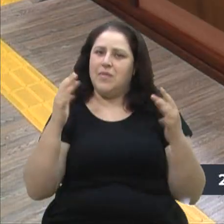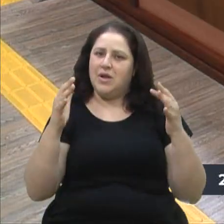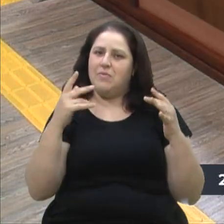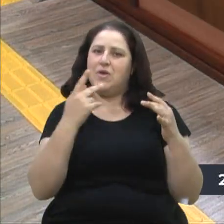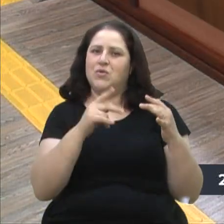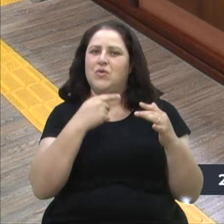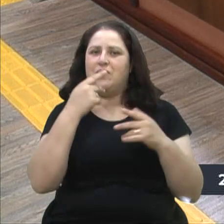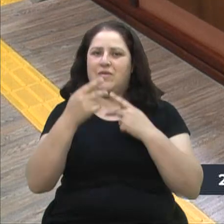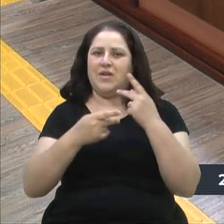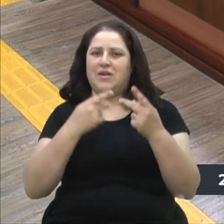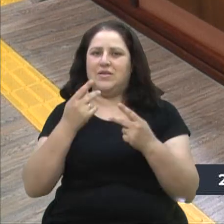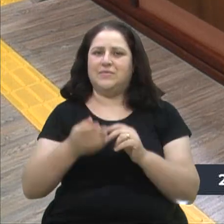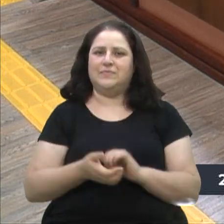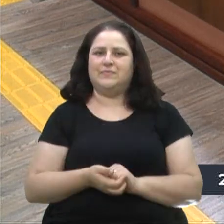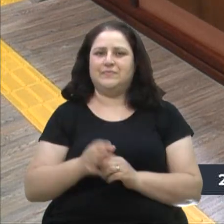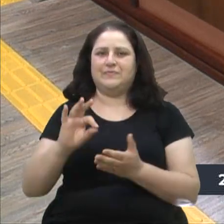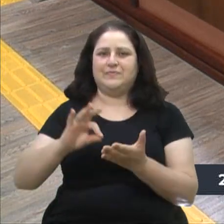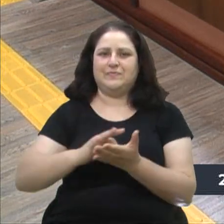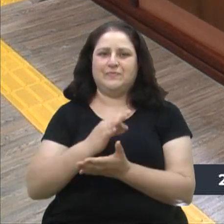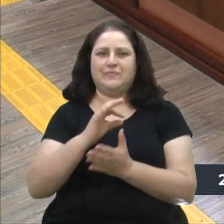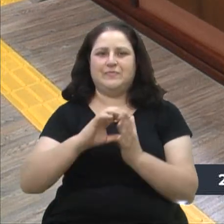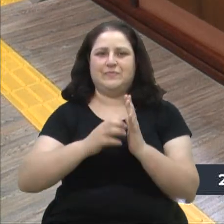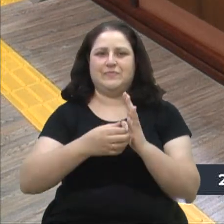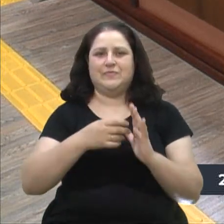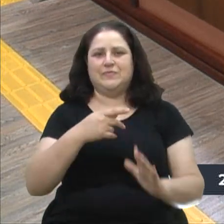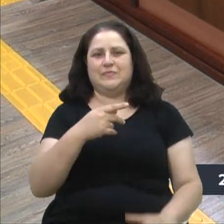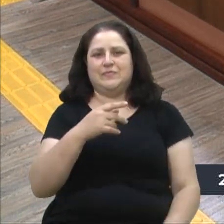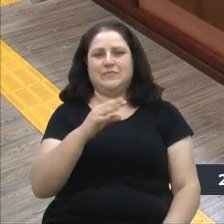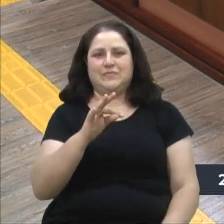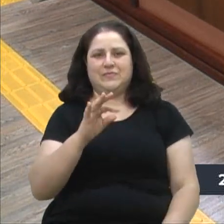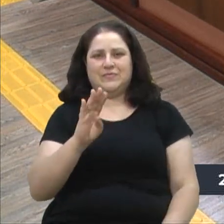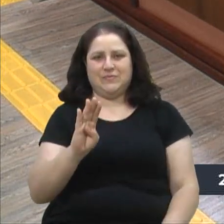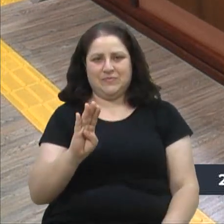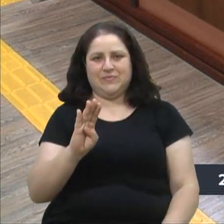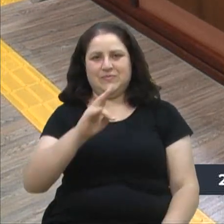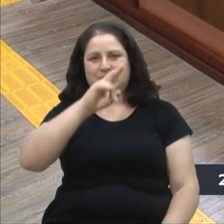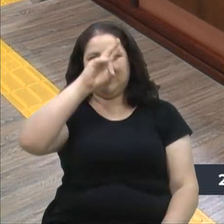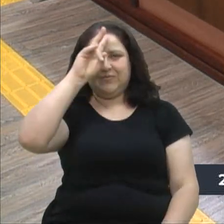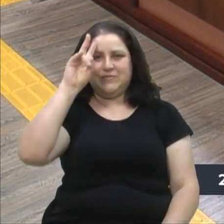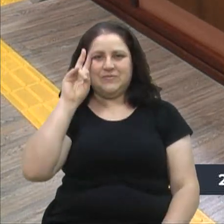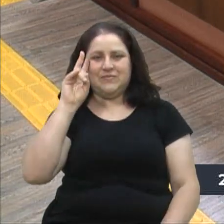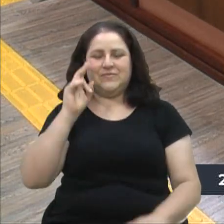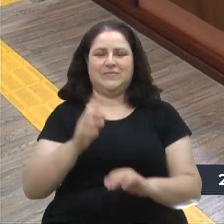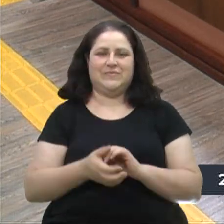Próximo vereador inscrito pelo PTB, vereador Velocino Oes.